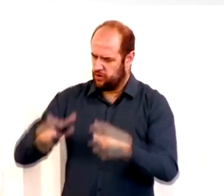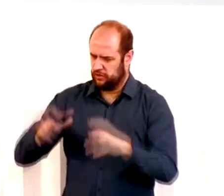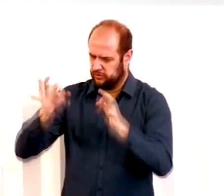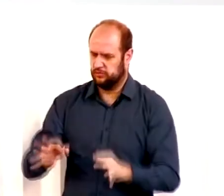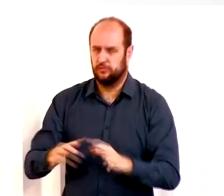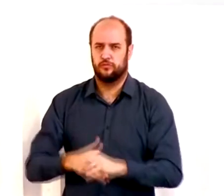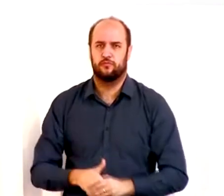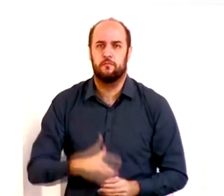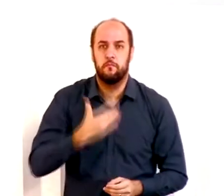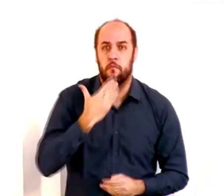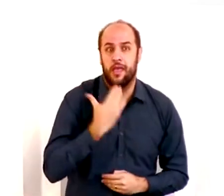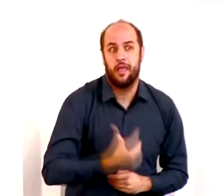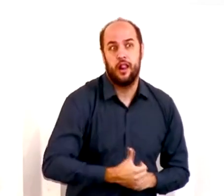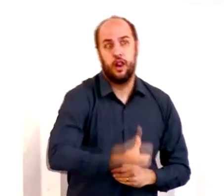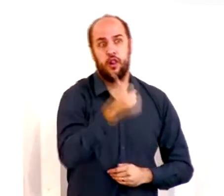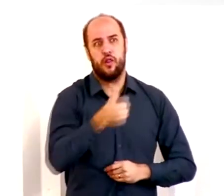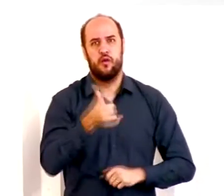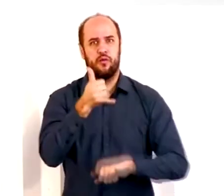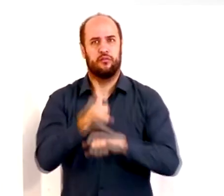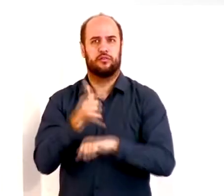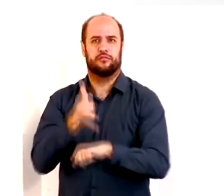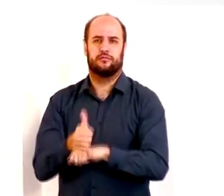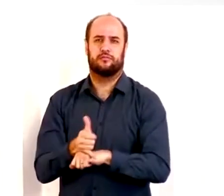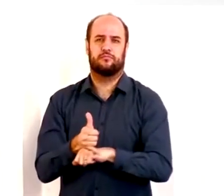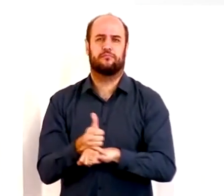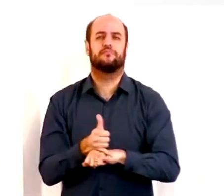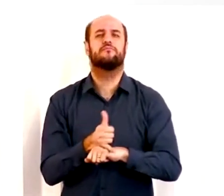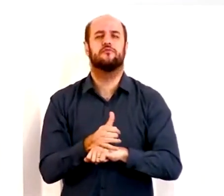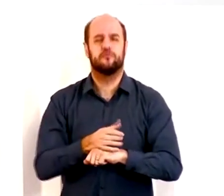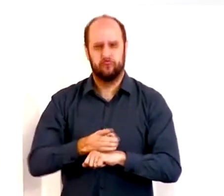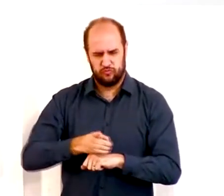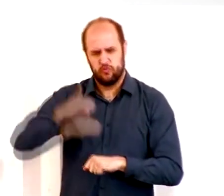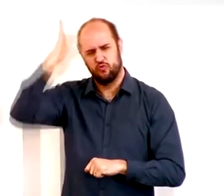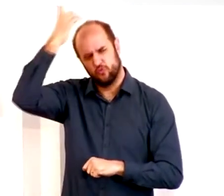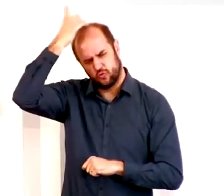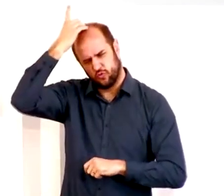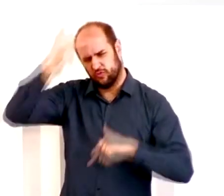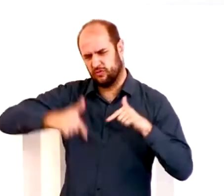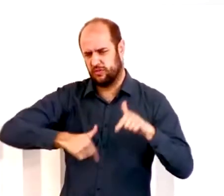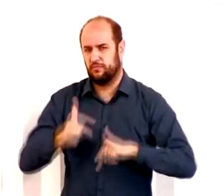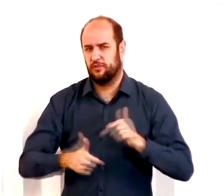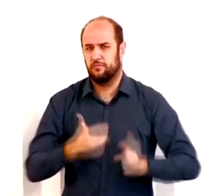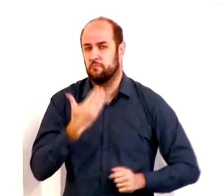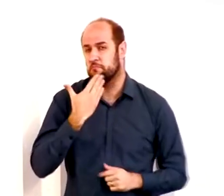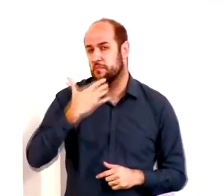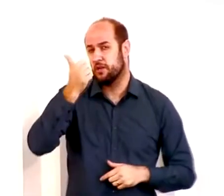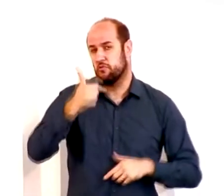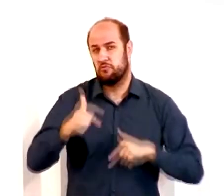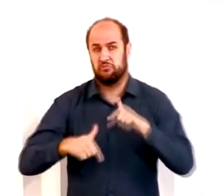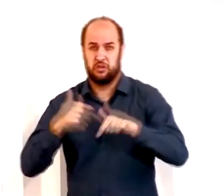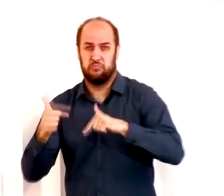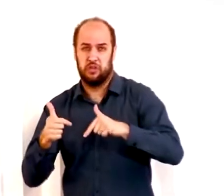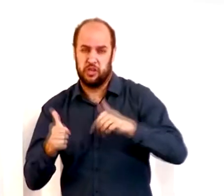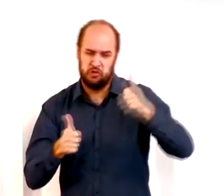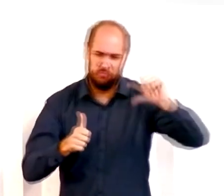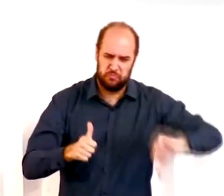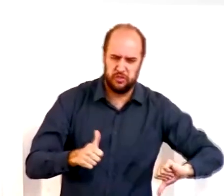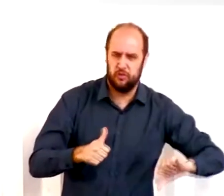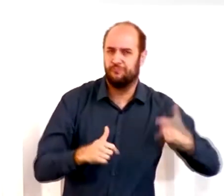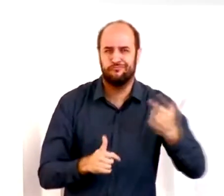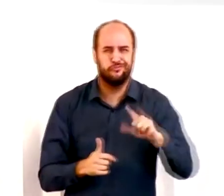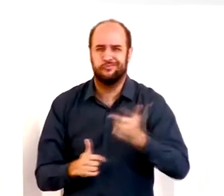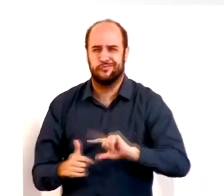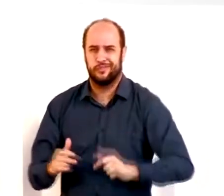Os melhores líderes fazem de acordo com seus dons e talentos. Não existe um ofício melhor, nem um ofício pior. Entre